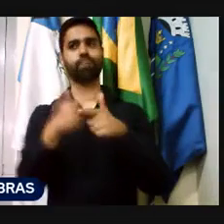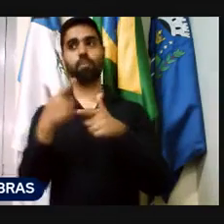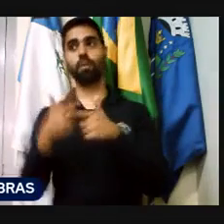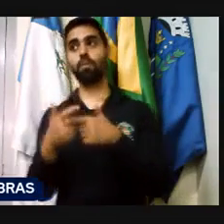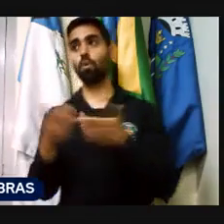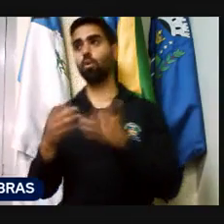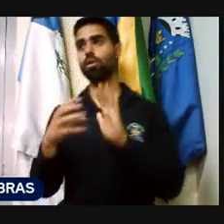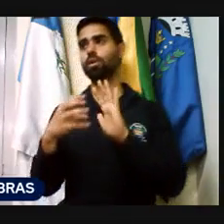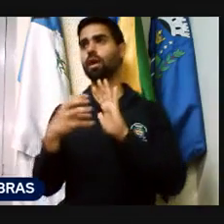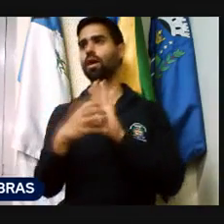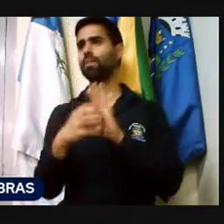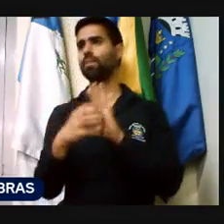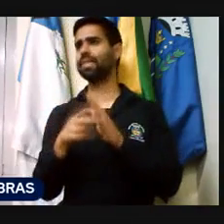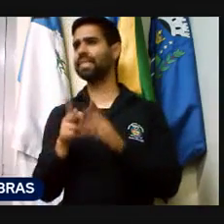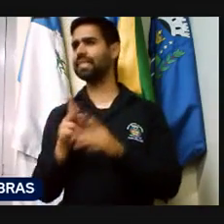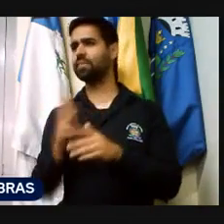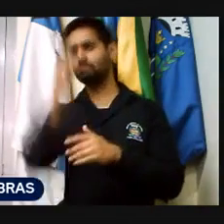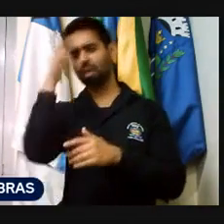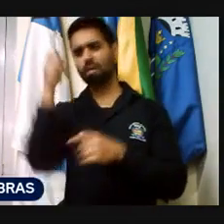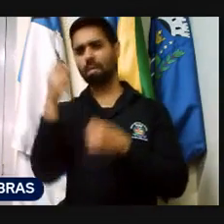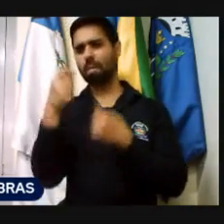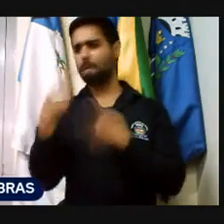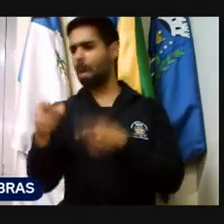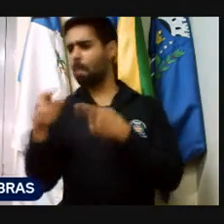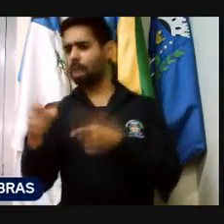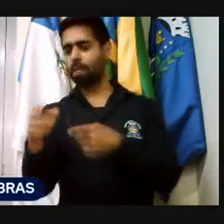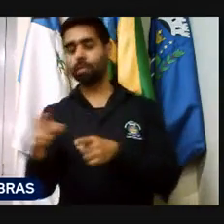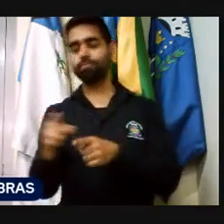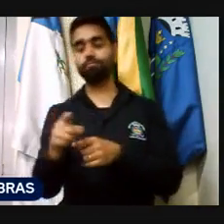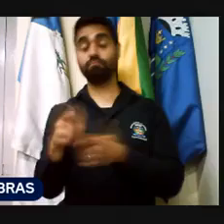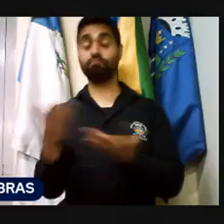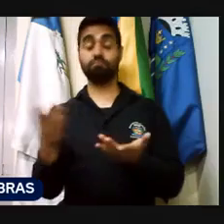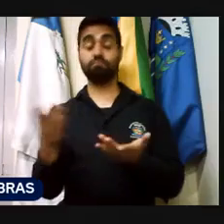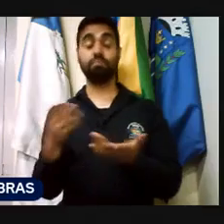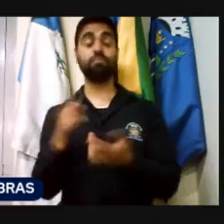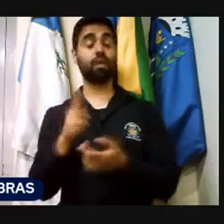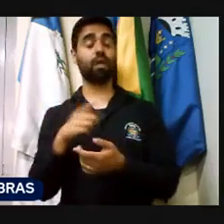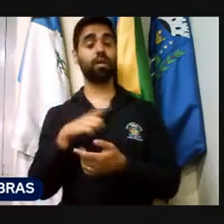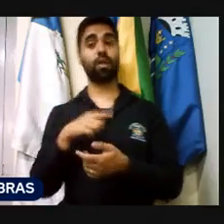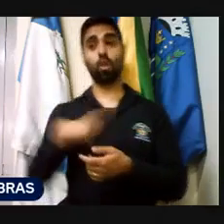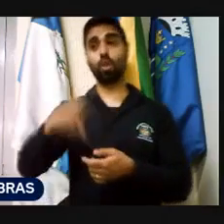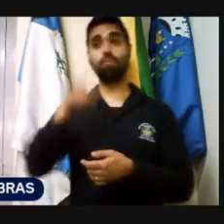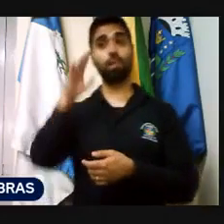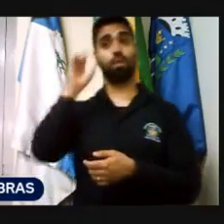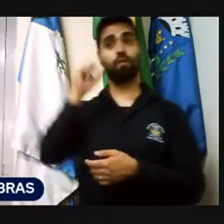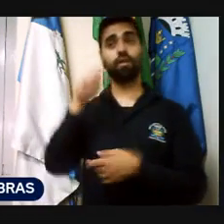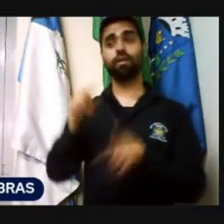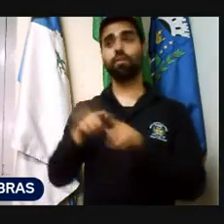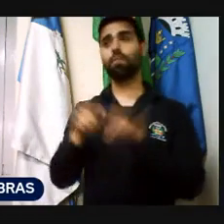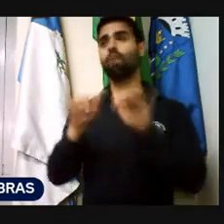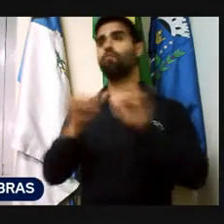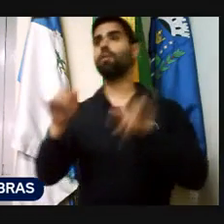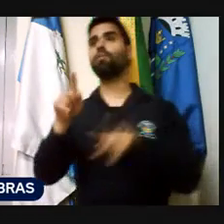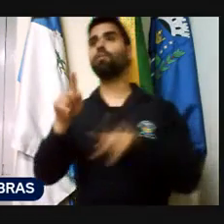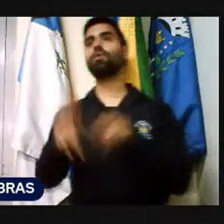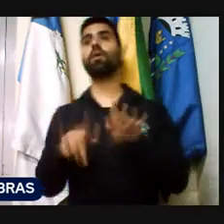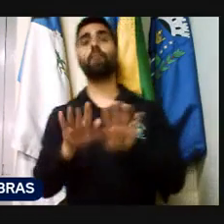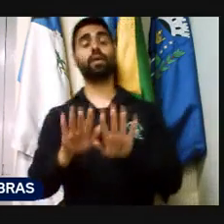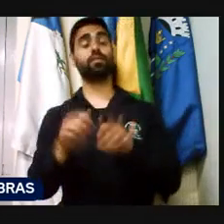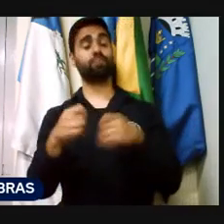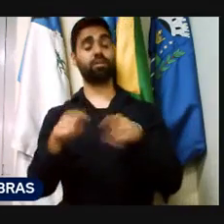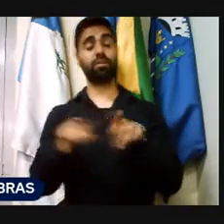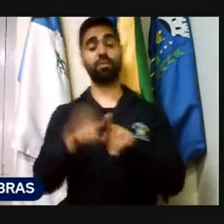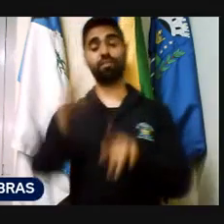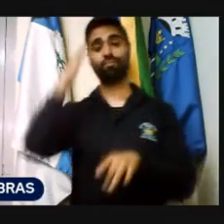é apredejada, com razão. A gente está aqui para ouvir, para levar isso ao conhecimento de todos. Mas a gente tem que entender